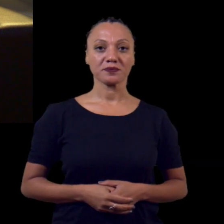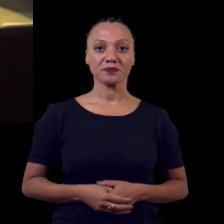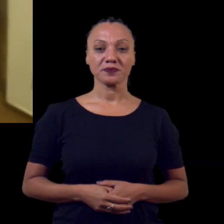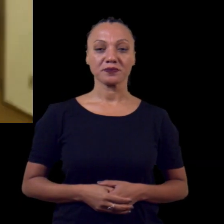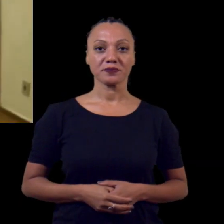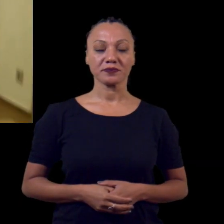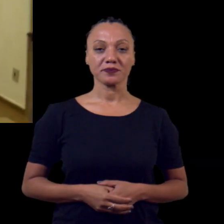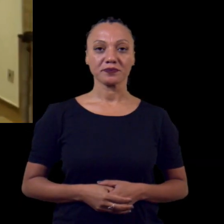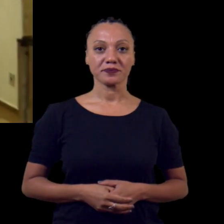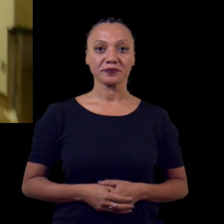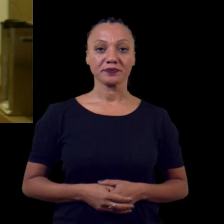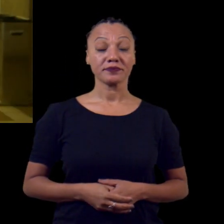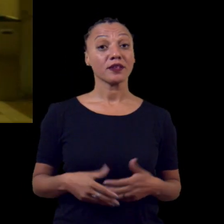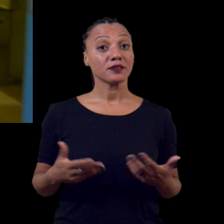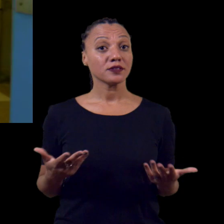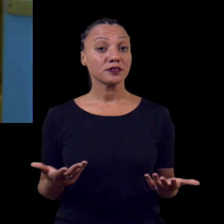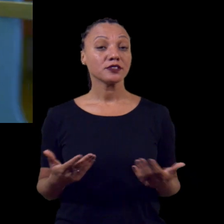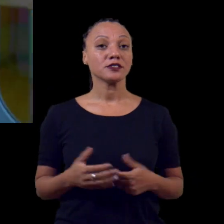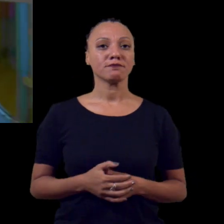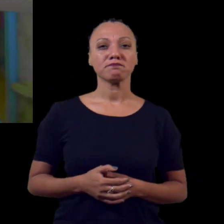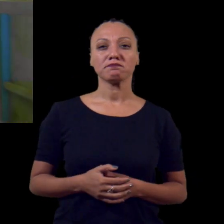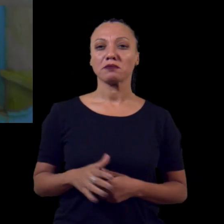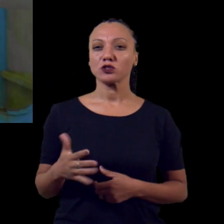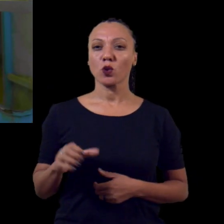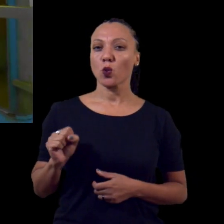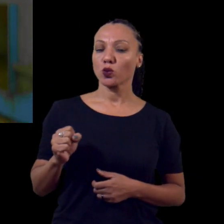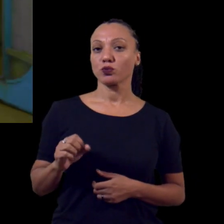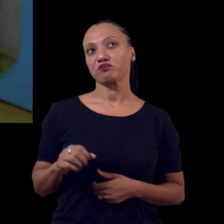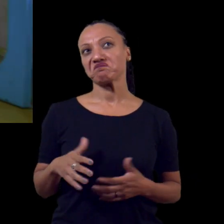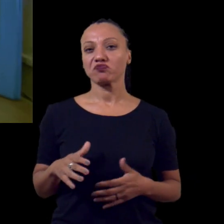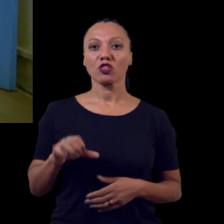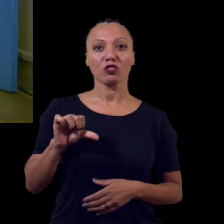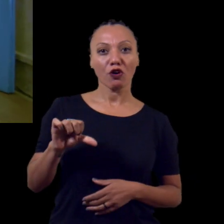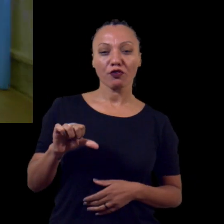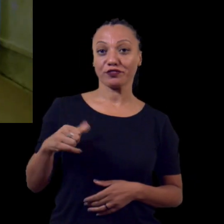roda. E aí, com 8,